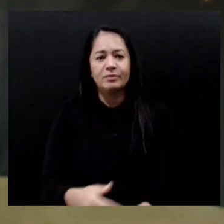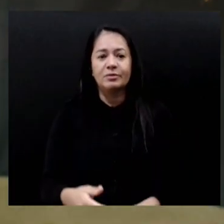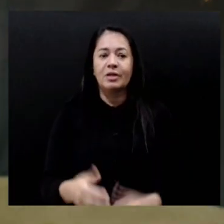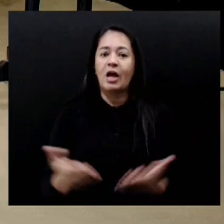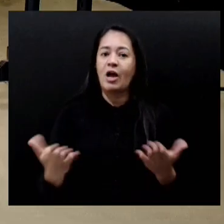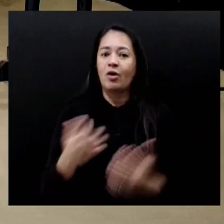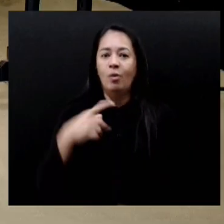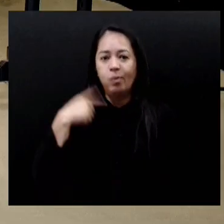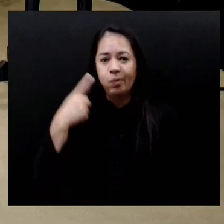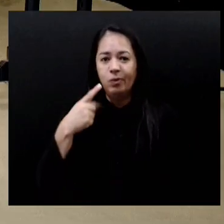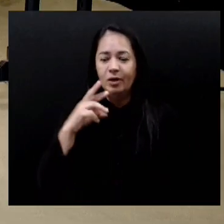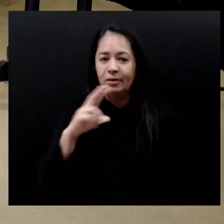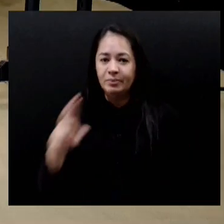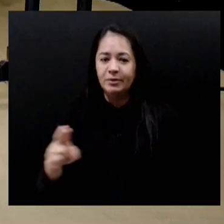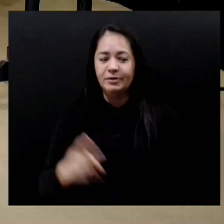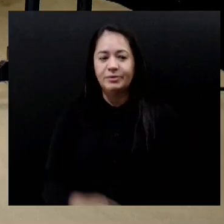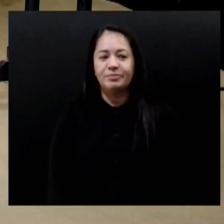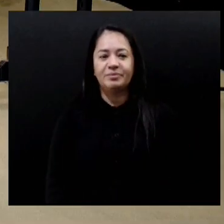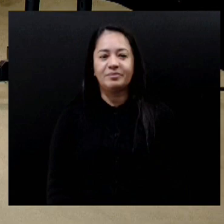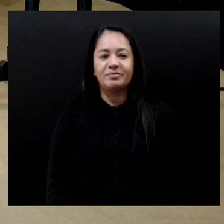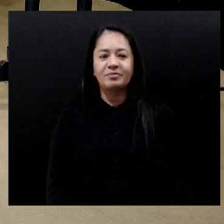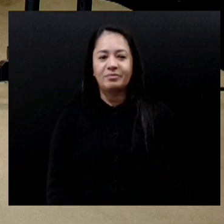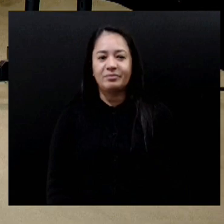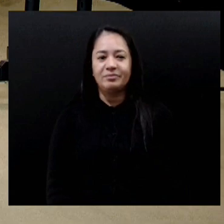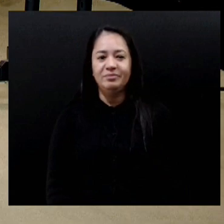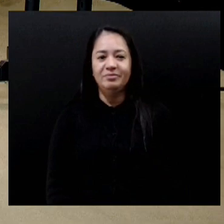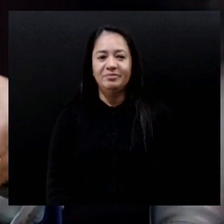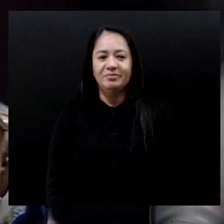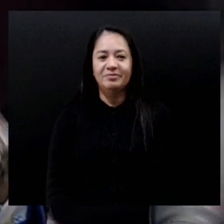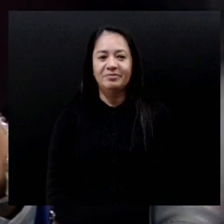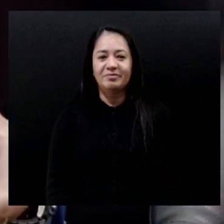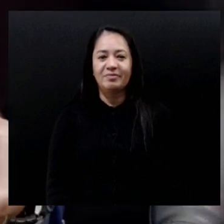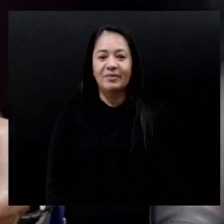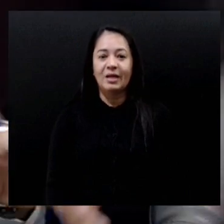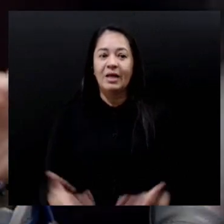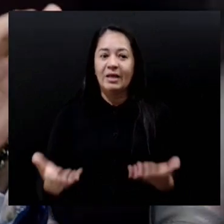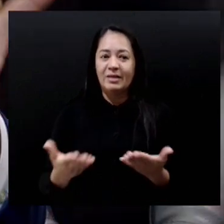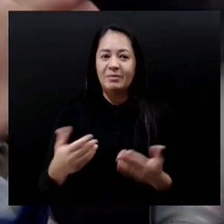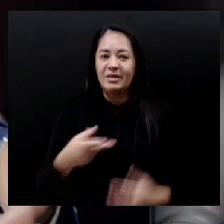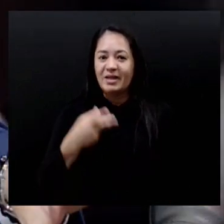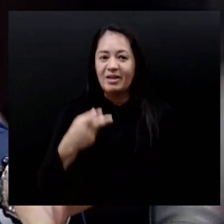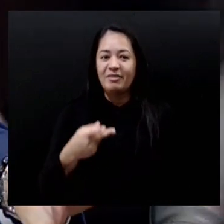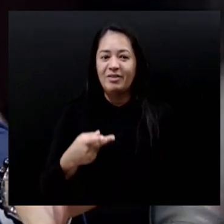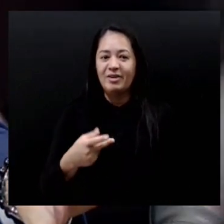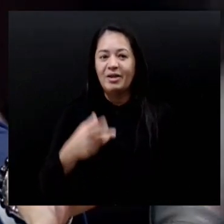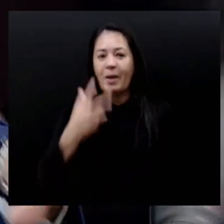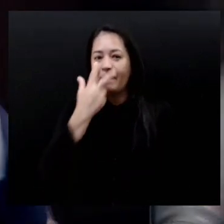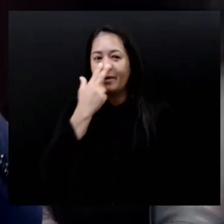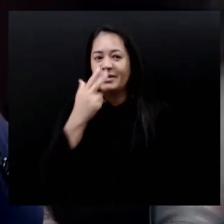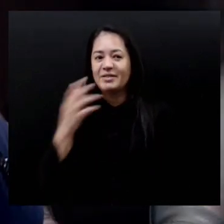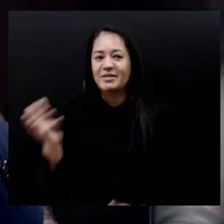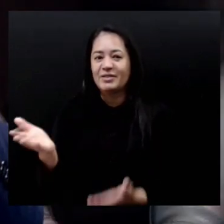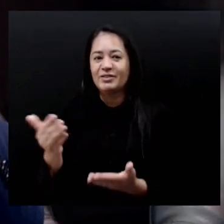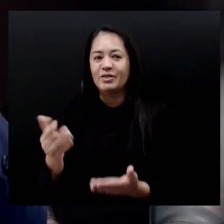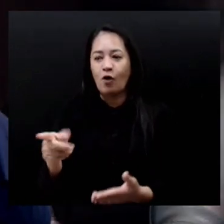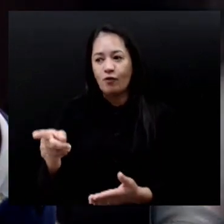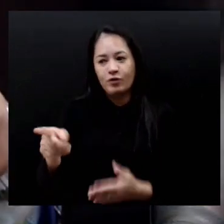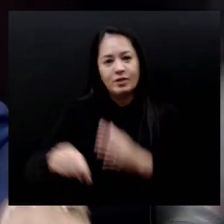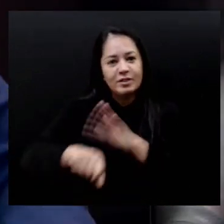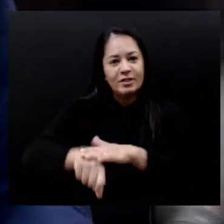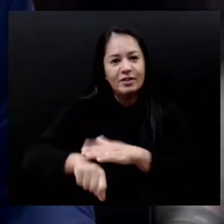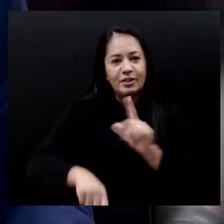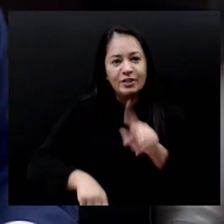criminal. Ainda bem que foi ela que falou, né? Tem que reagir. Porque imagina, se eu falo, parece que eu tô captando o cliente. Ó, você reage, depois você me liga.